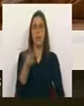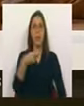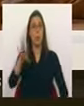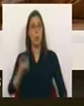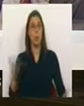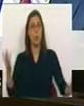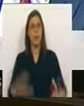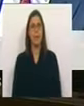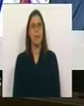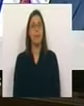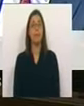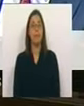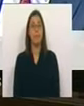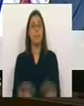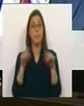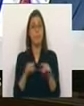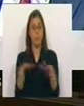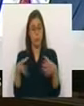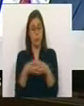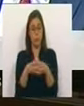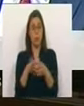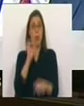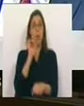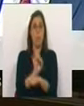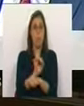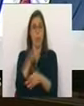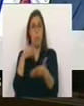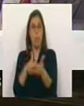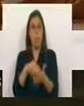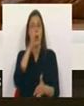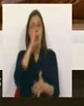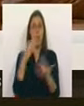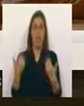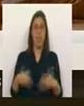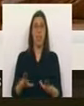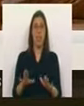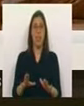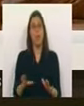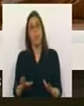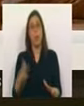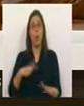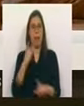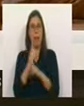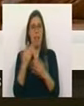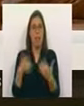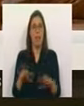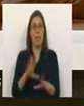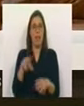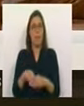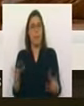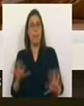Partido Socialista. A este bloco ou bloqueio em que o Governo se deixou ou quis deixar